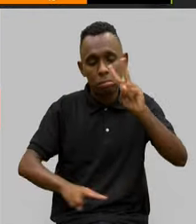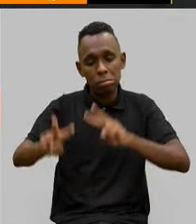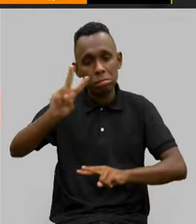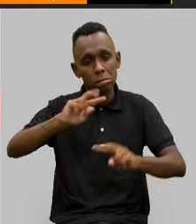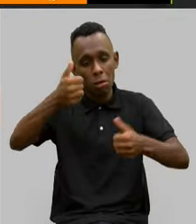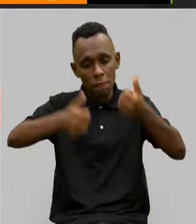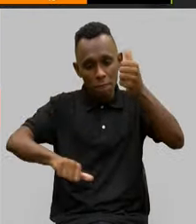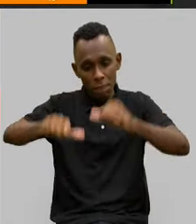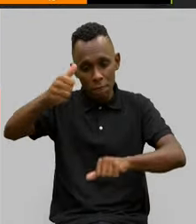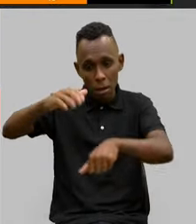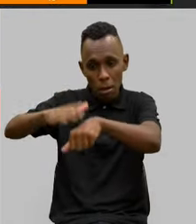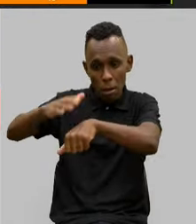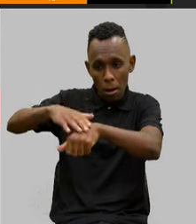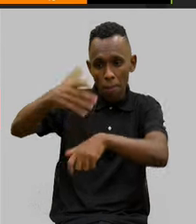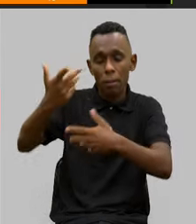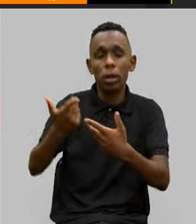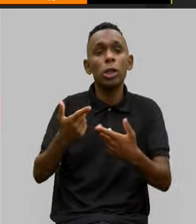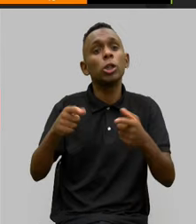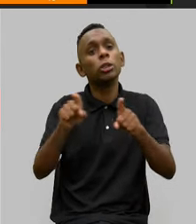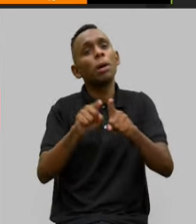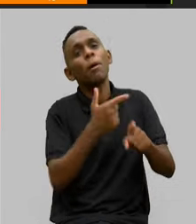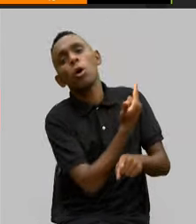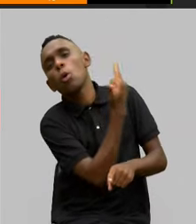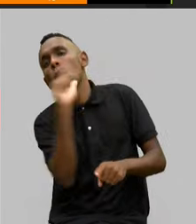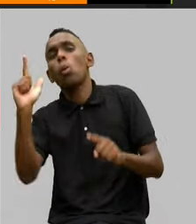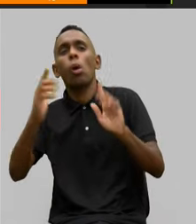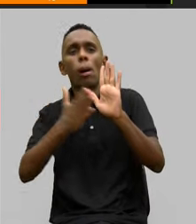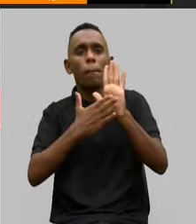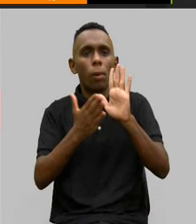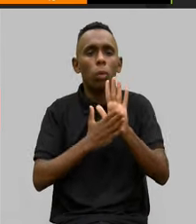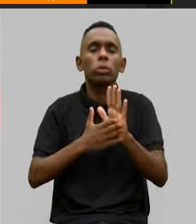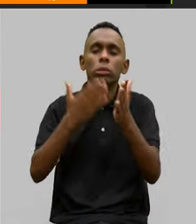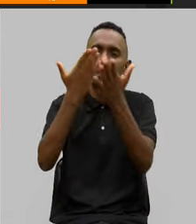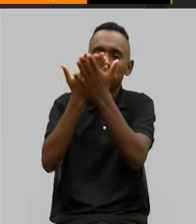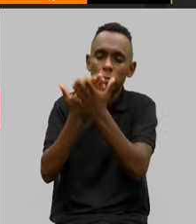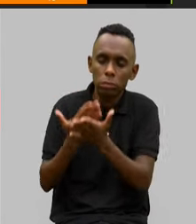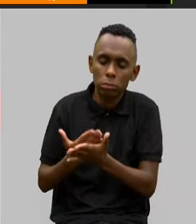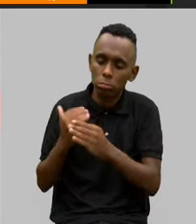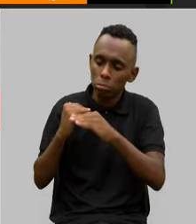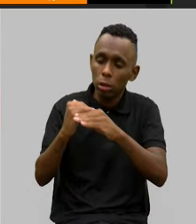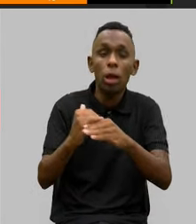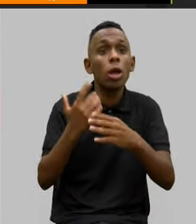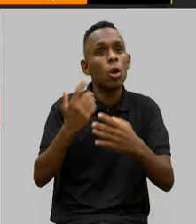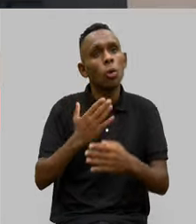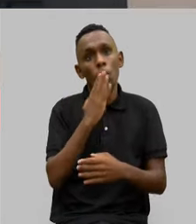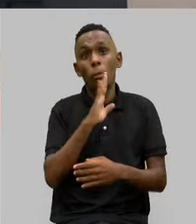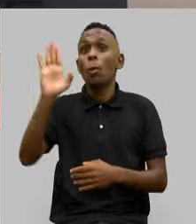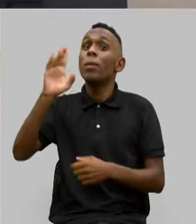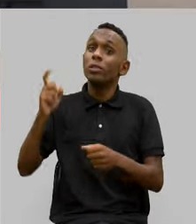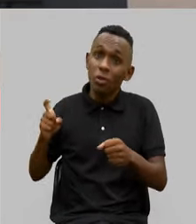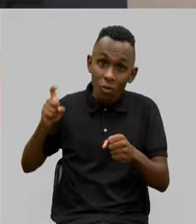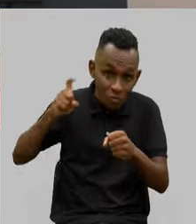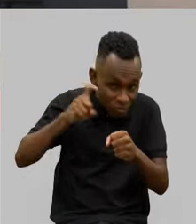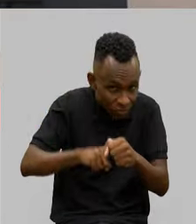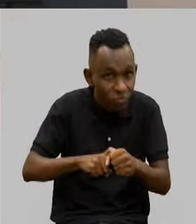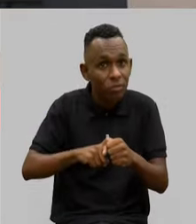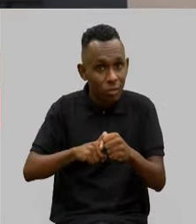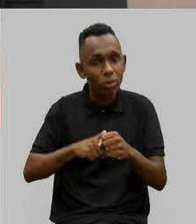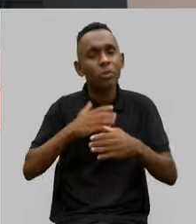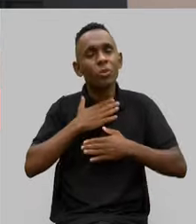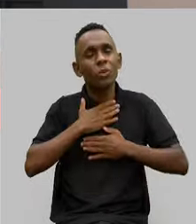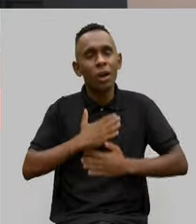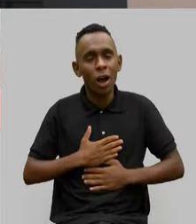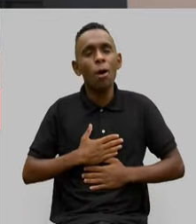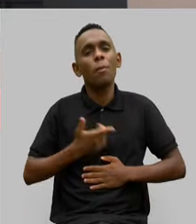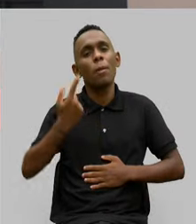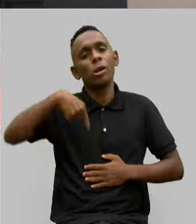eles a gente também já teve né outras propostas como estudo de estabilidade eu prometo que eu volto com mais calma pra